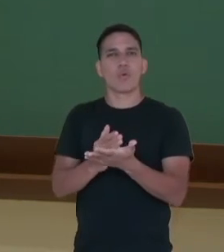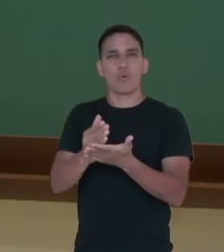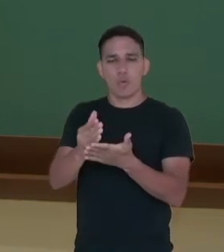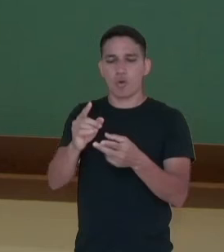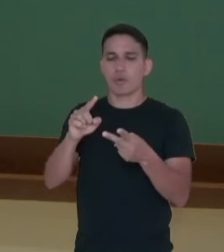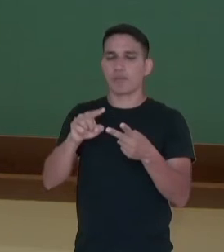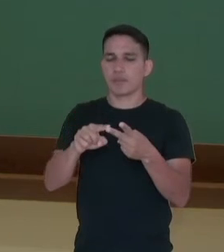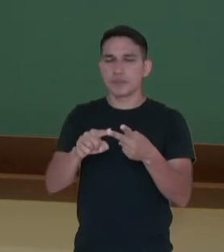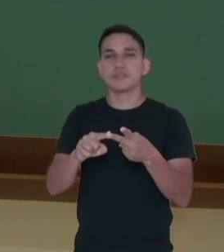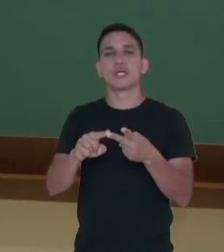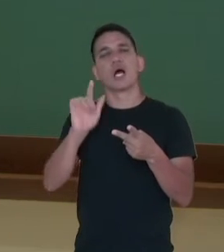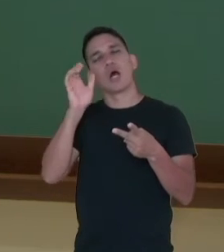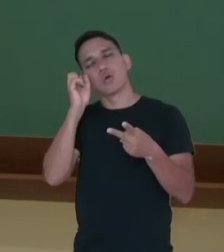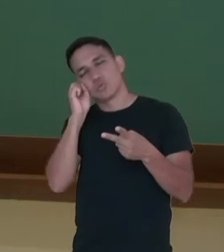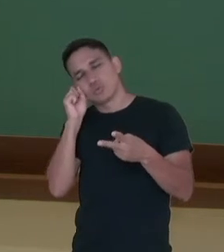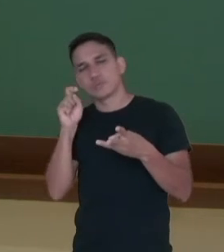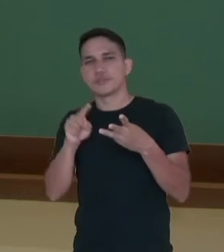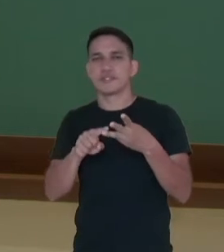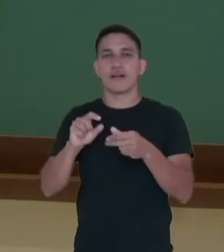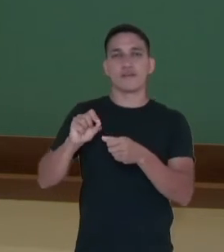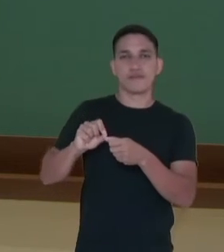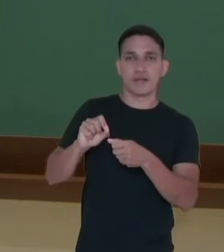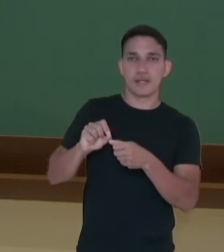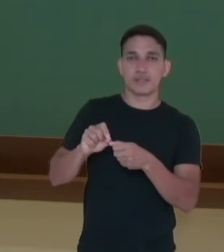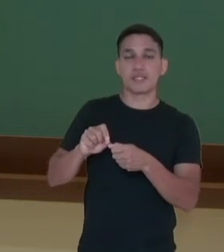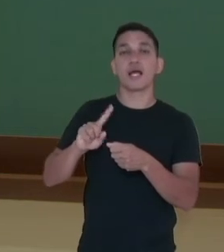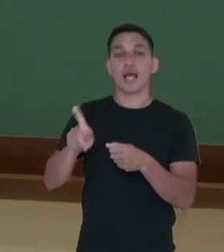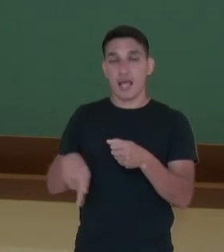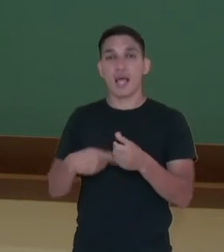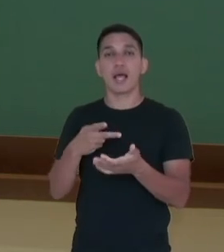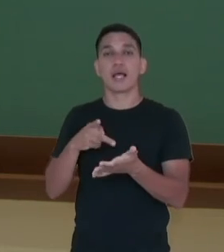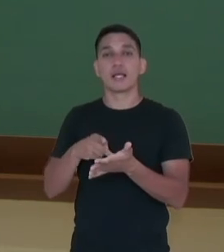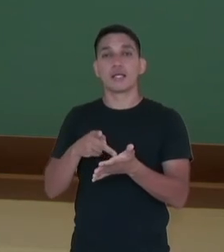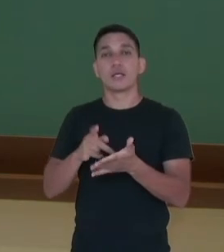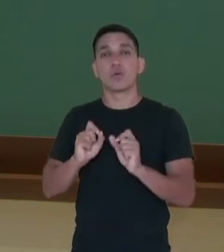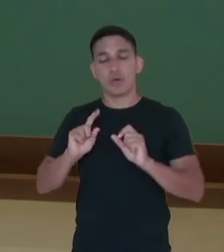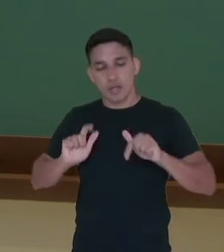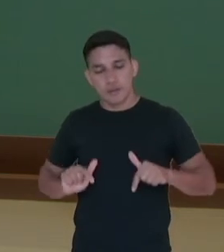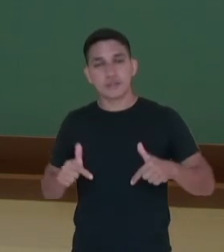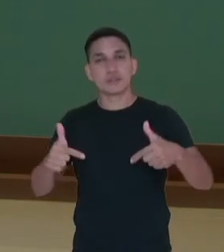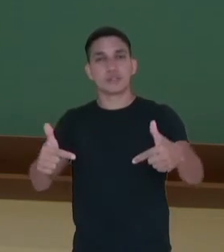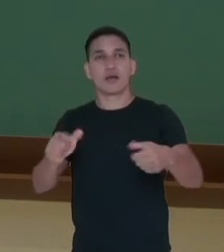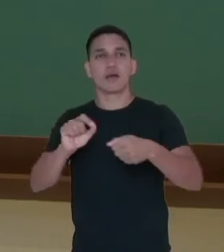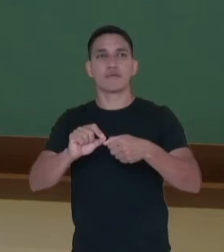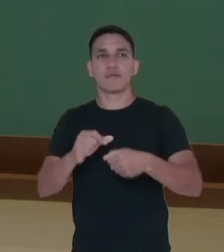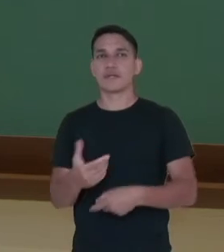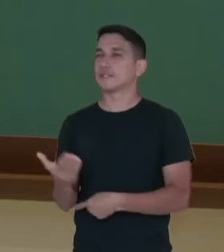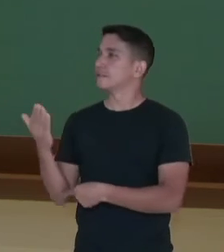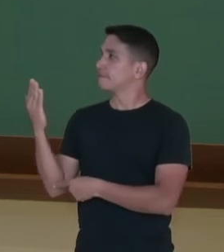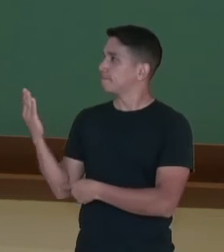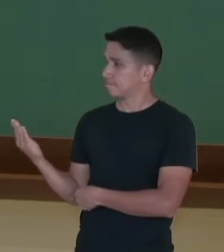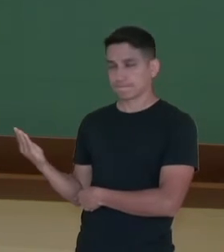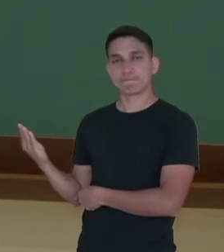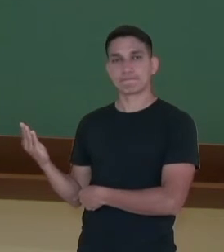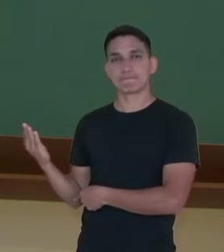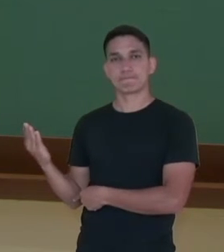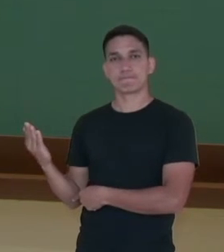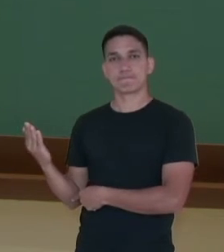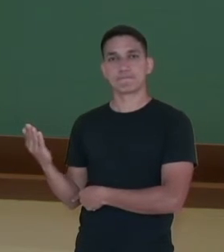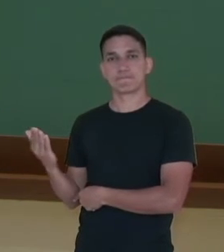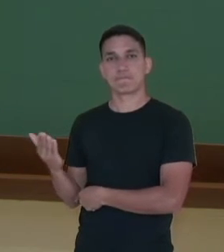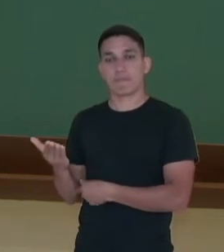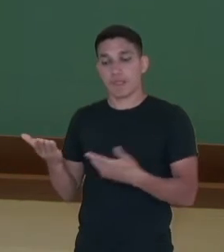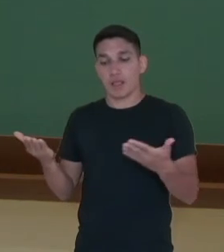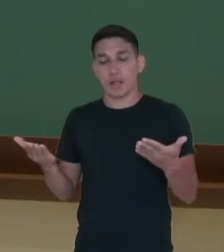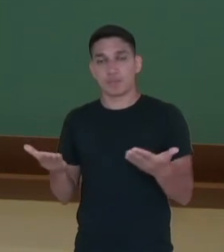Começar, dormir, fazer. São ações, tá? Estão sendo executados aqui, ó. Estão em presente e